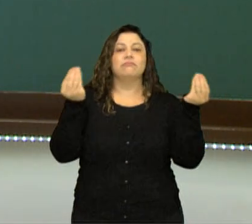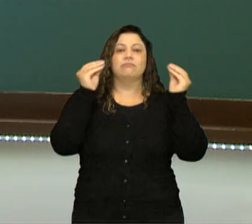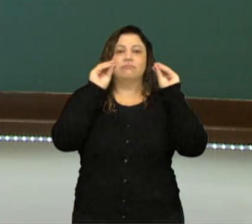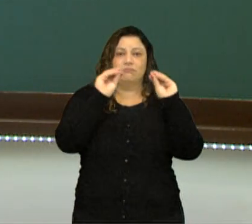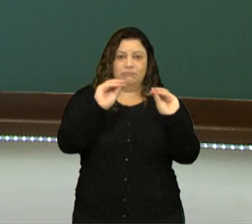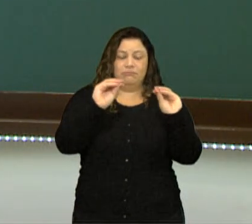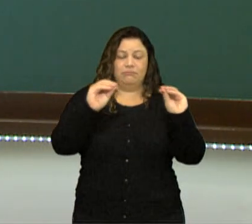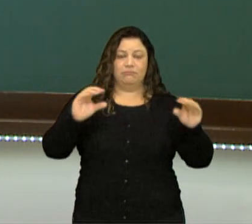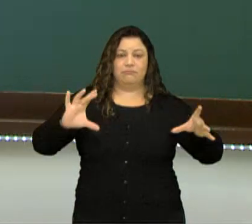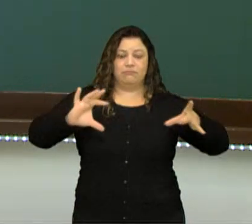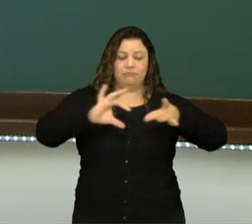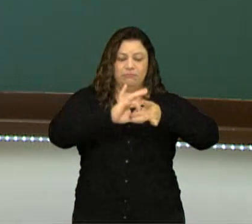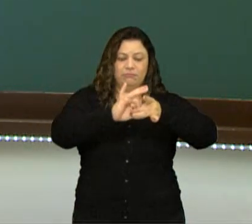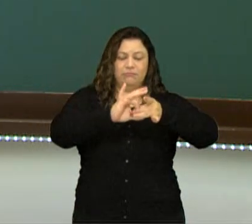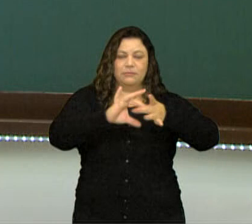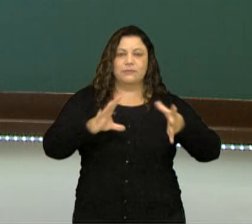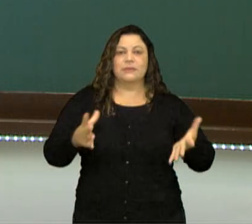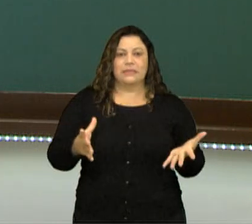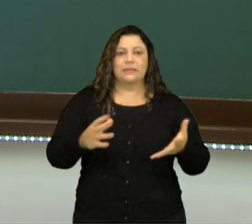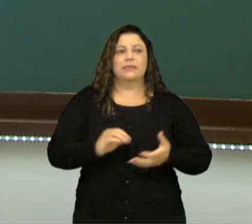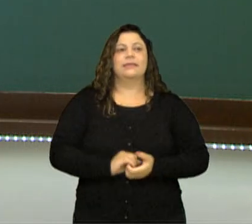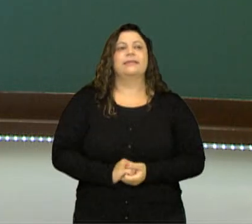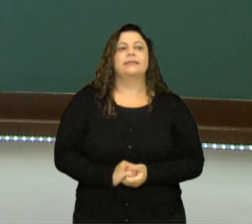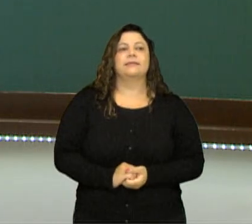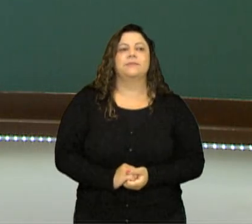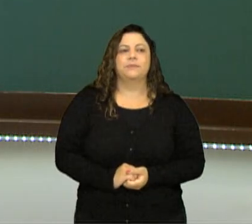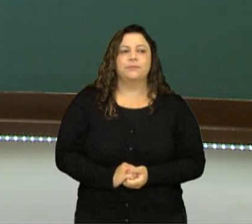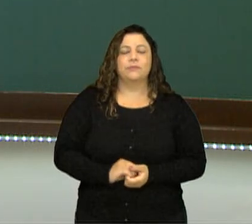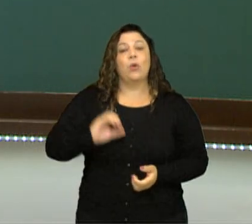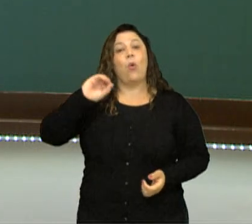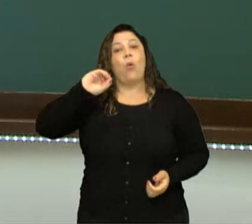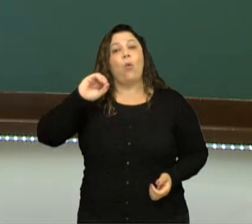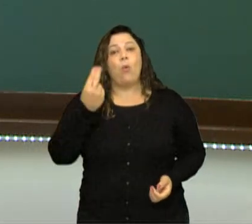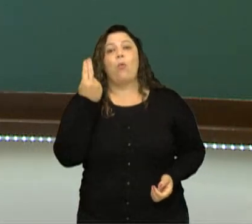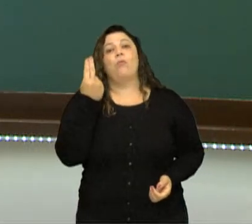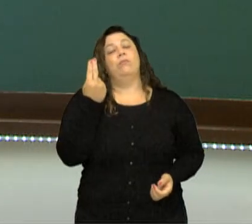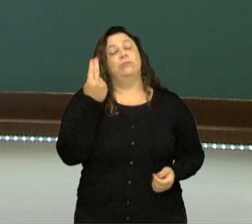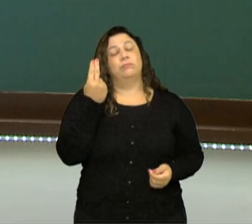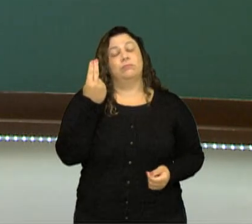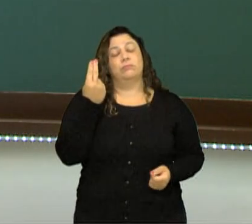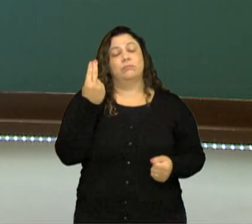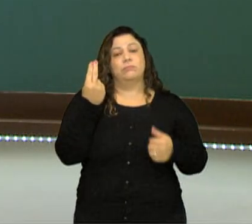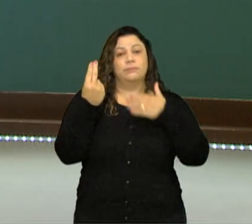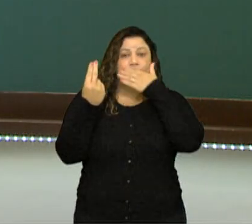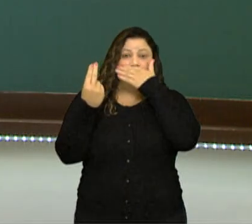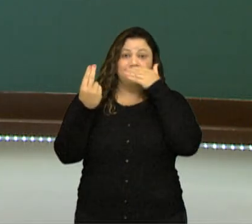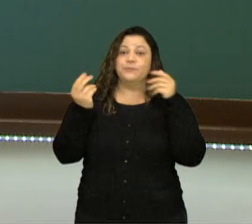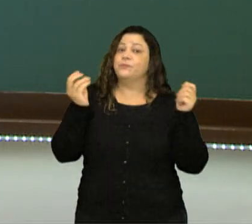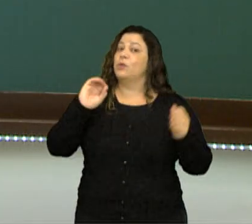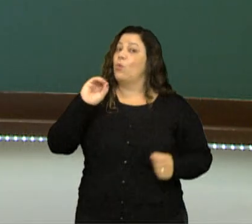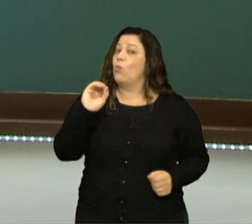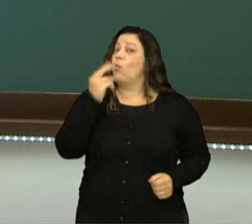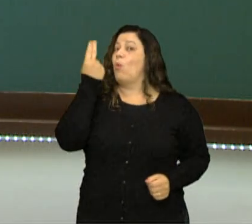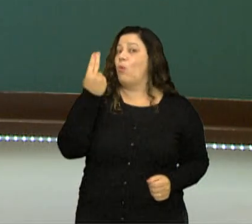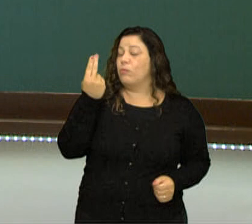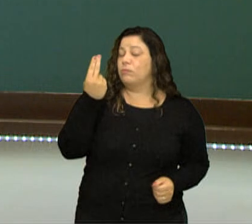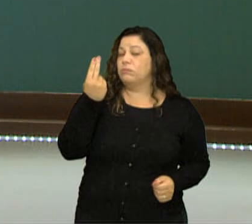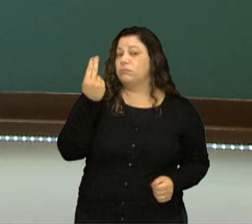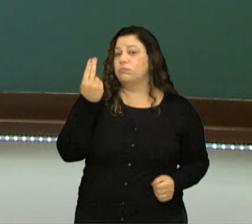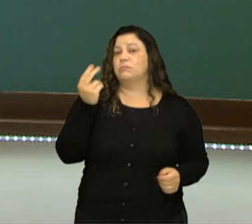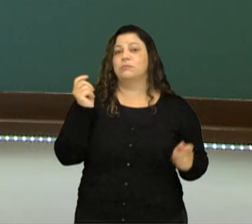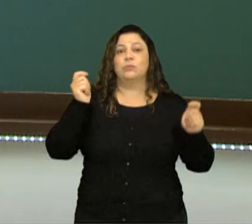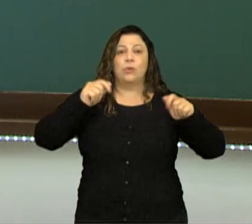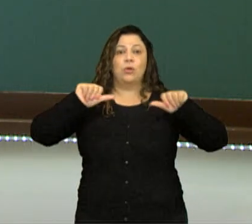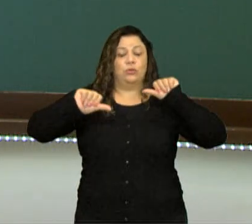coordenada sindética adversativa. Ou peça informações, o ou estabelece uma alternância,